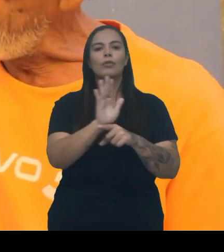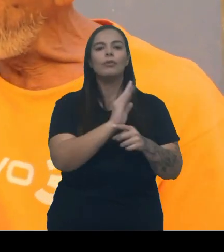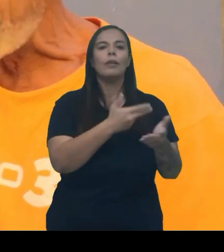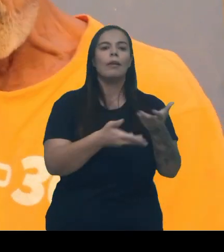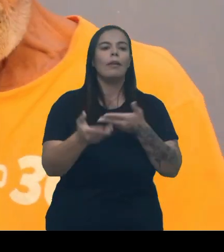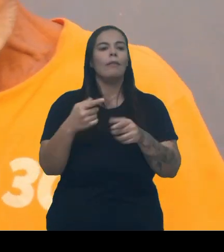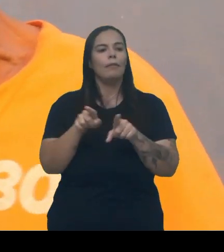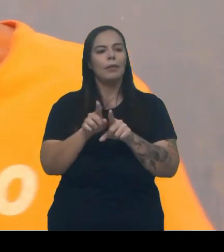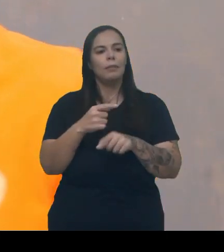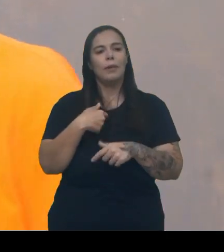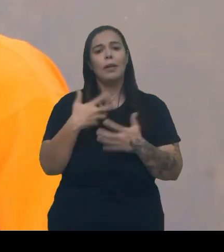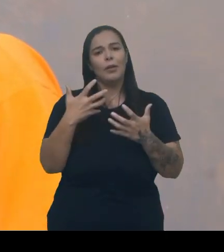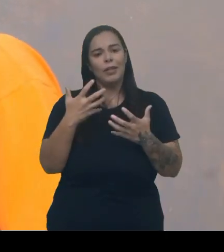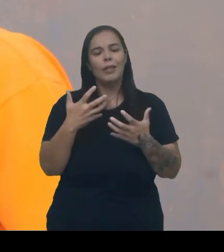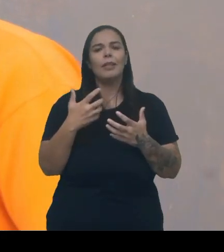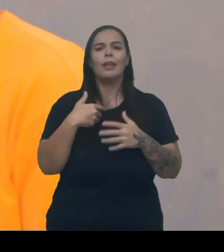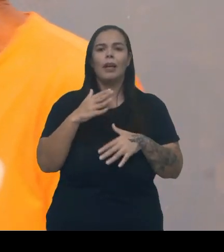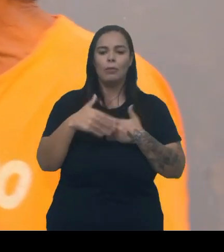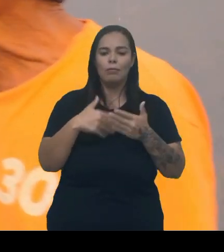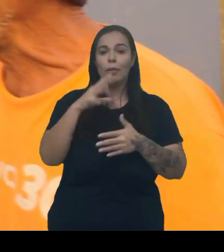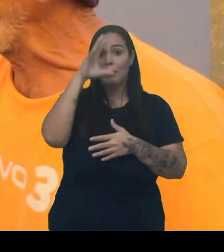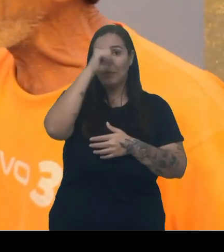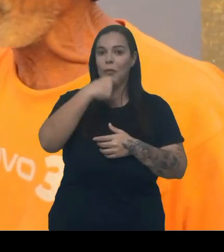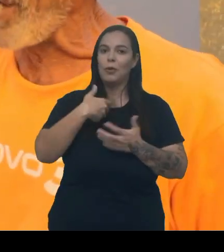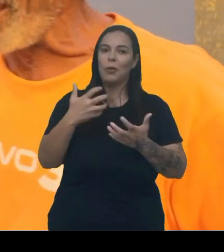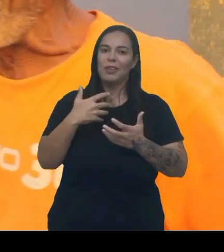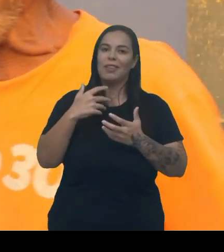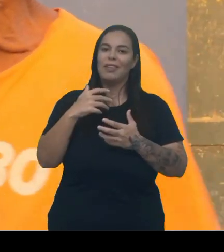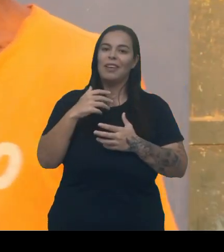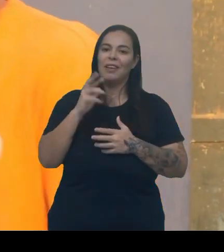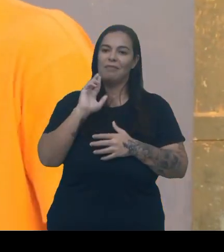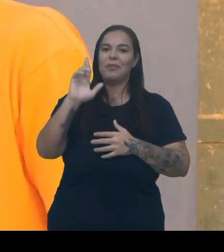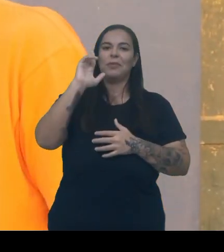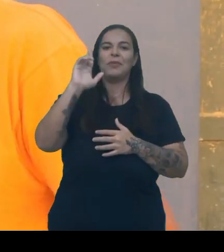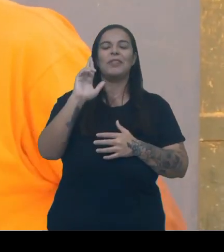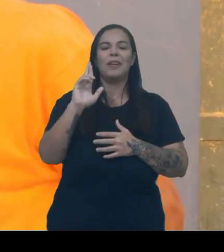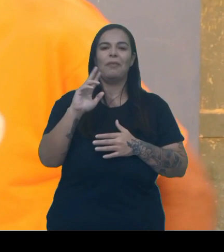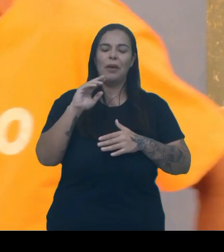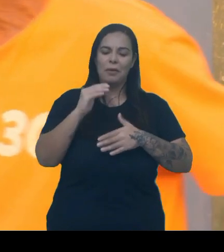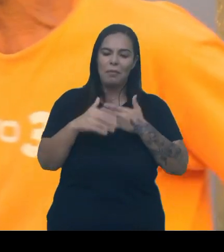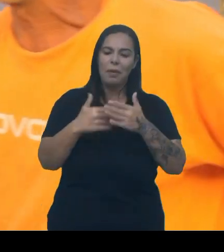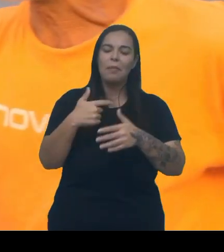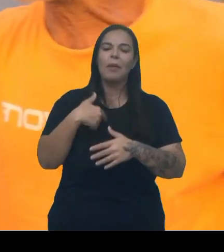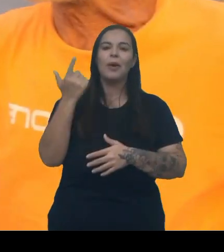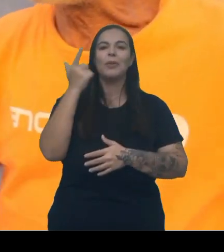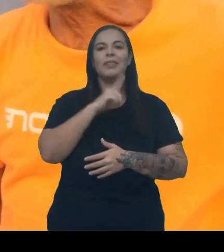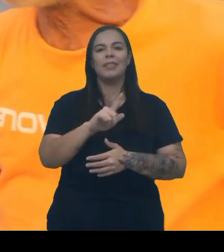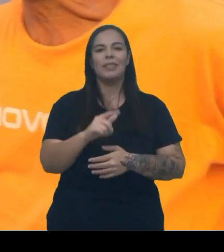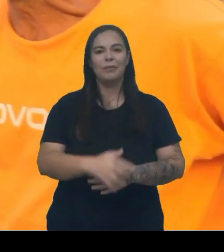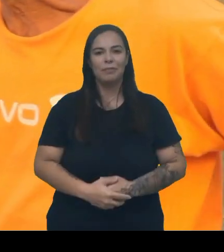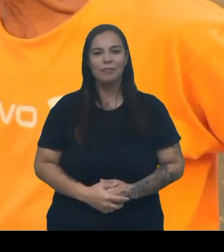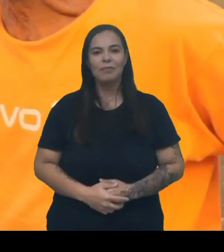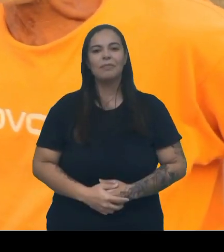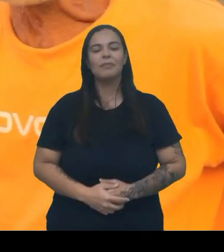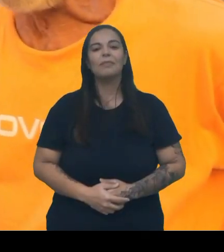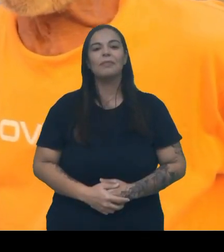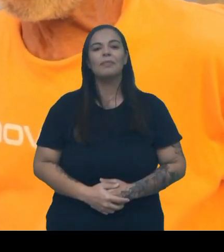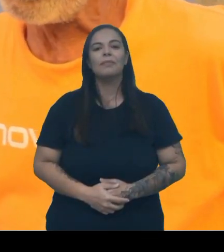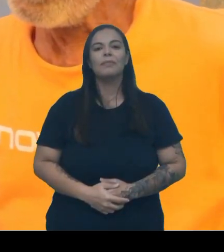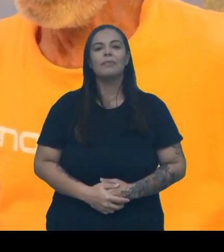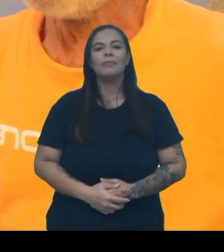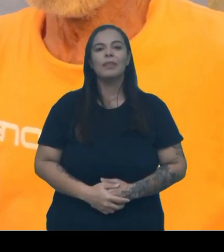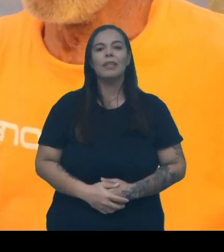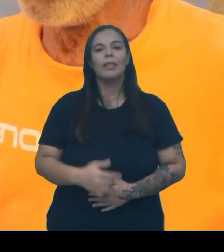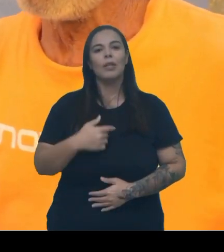eu ia vendo, eu queria, mas o negócio era aprender, que eu queria ser o cara, né? Graças a Deus eu consegui. Posso morrer que eu morro em